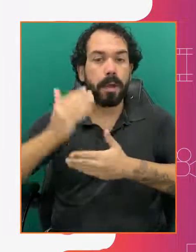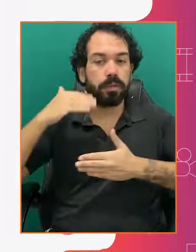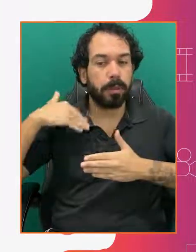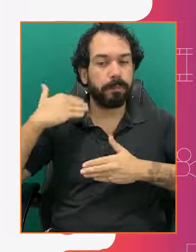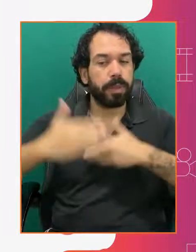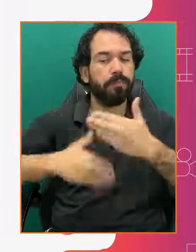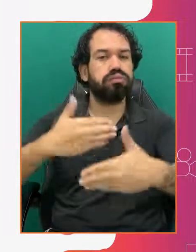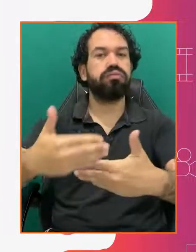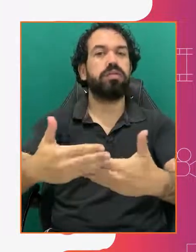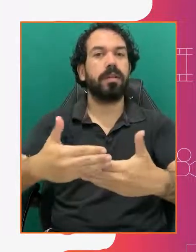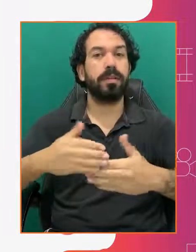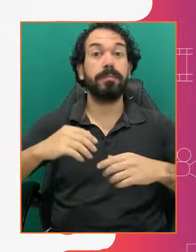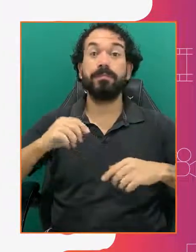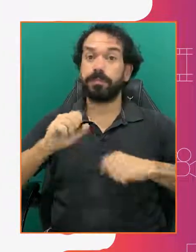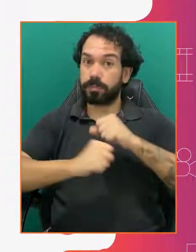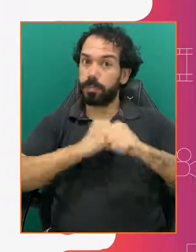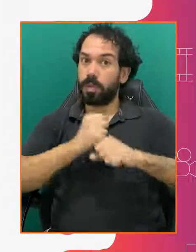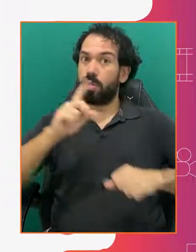grande passo em